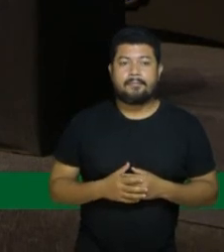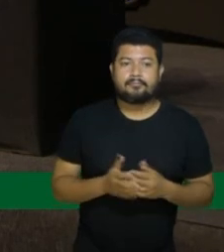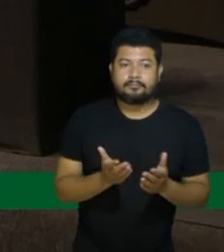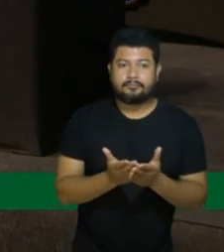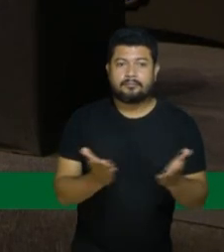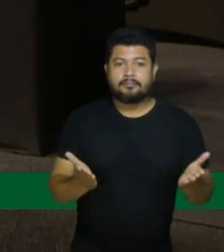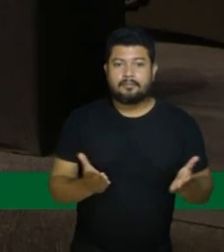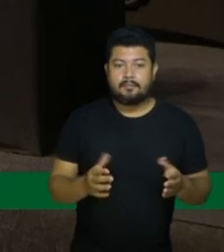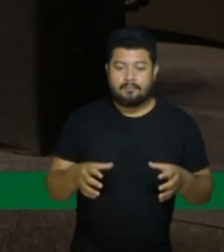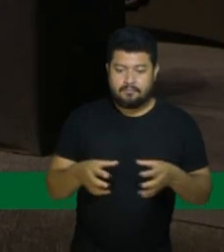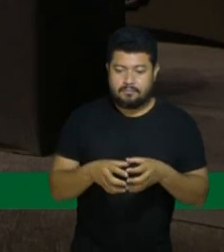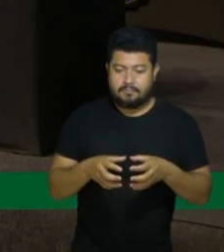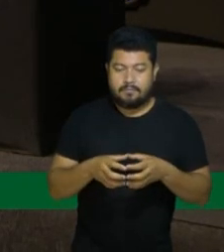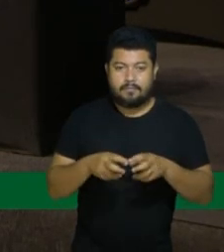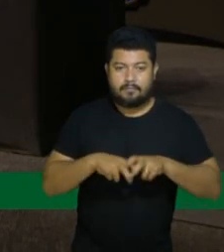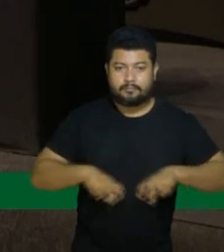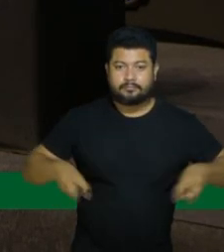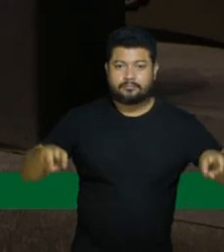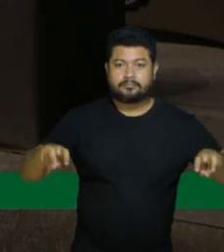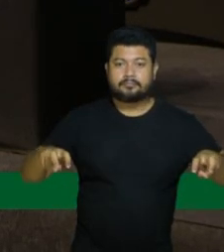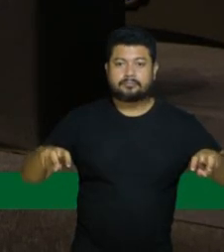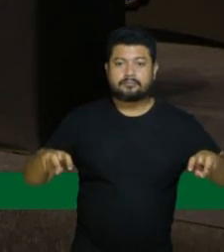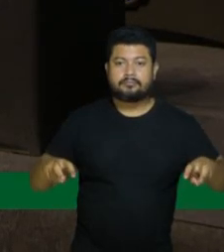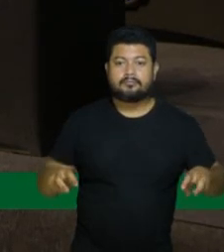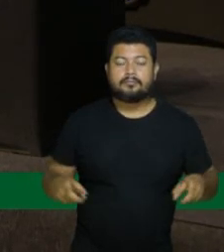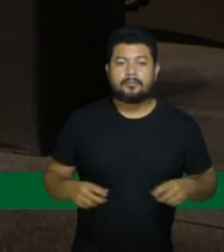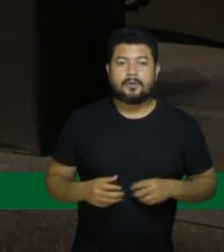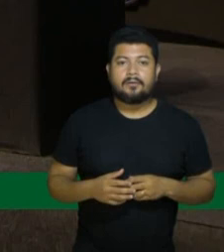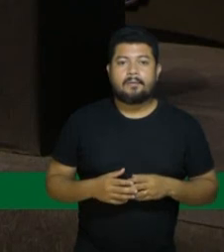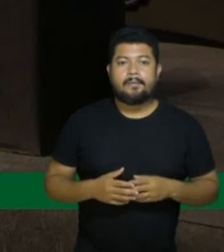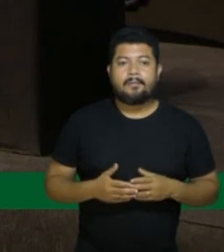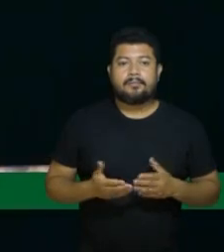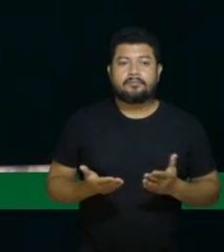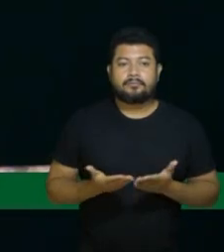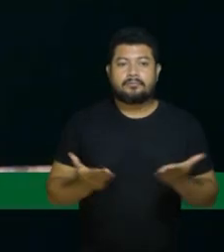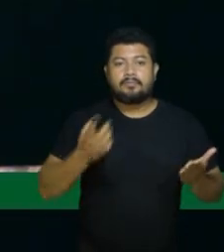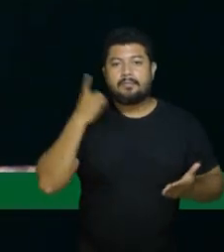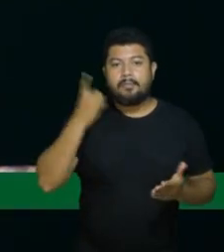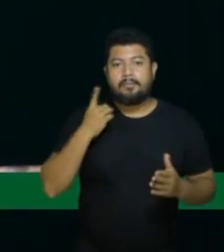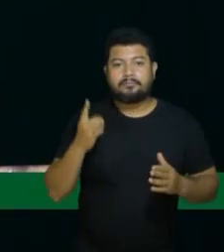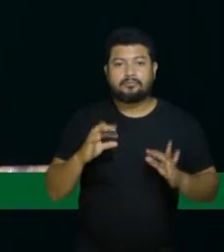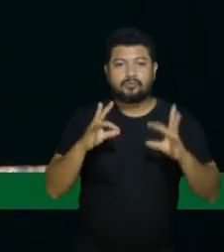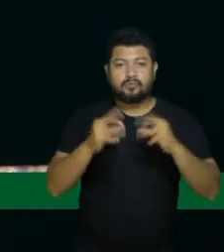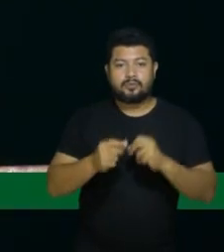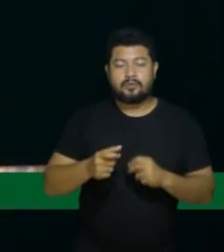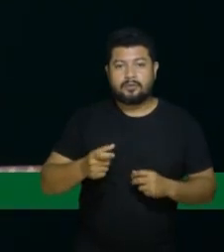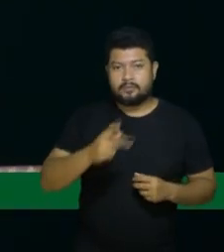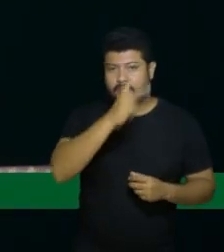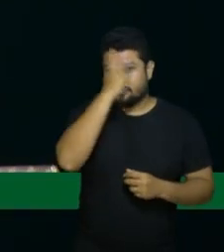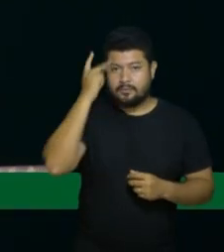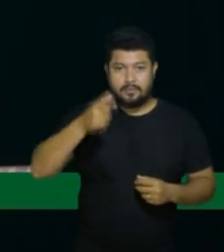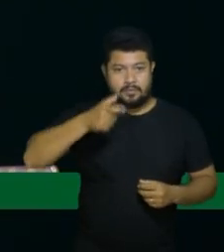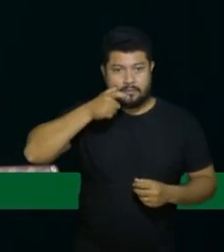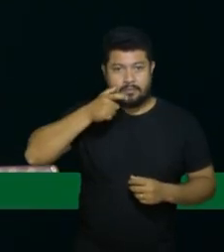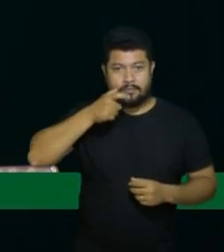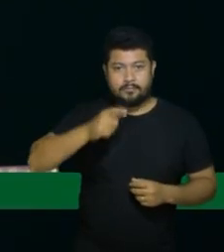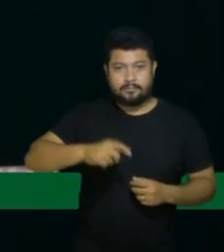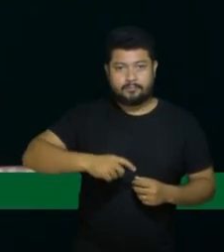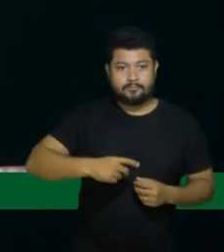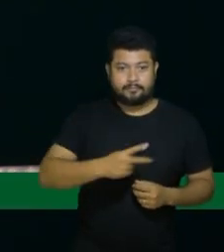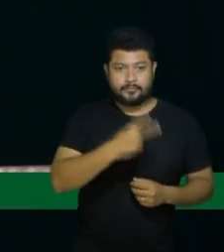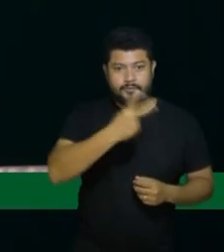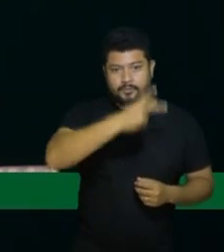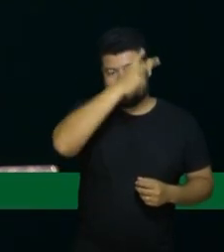mesa senhoras e senhores parlamentares as pessoas que nos acompanham aqui vice-prefeita